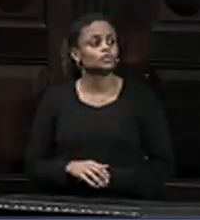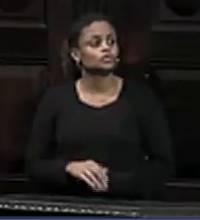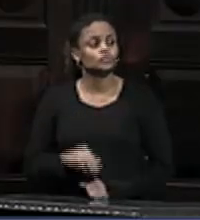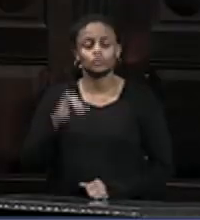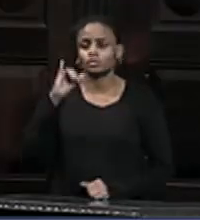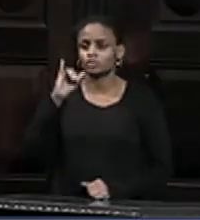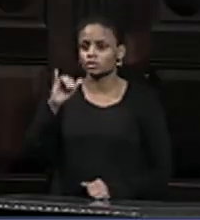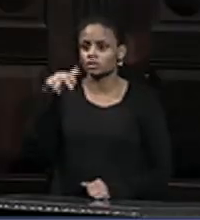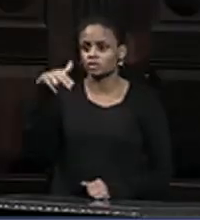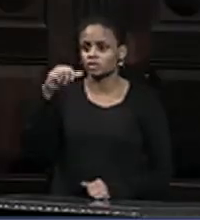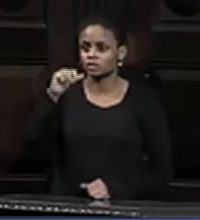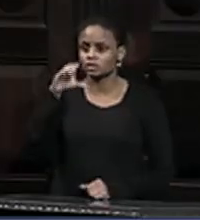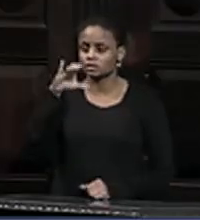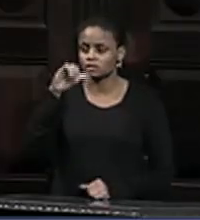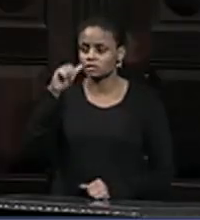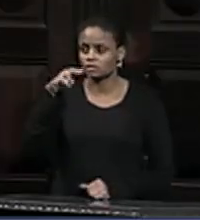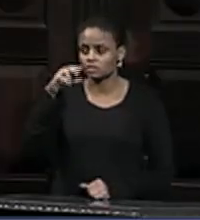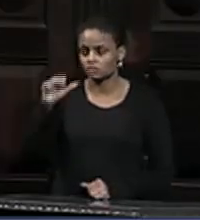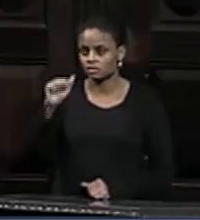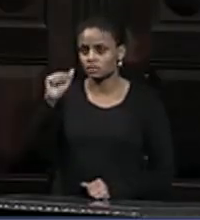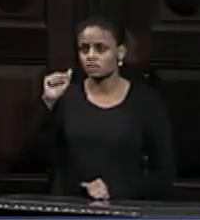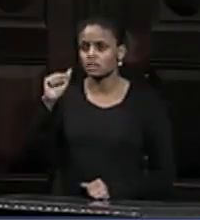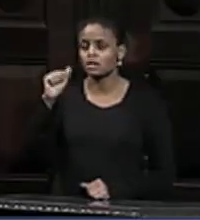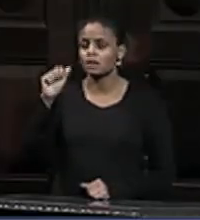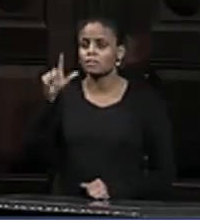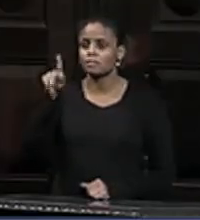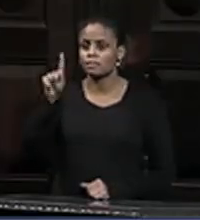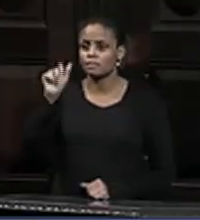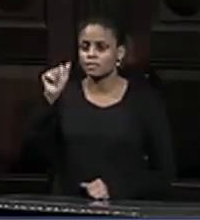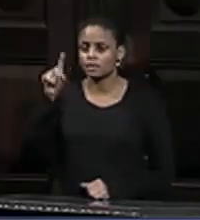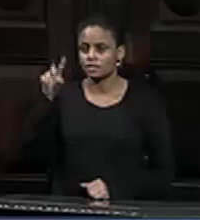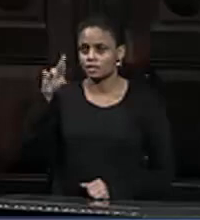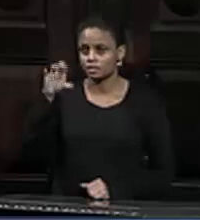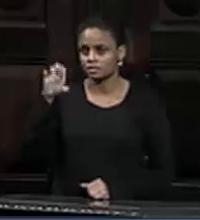Inaciana Padre Saboia de Medeiros.